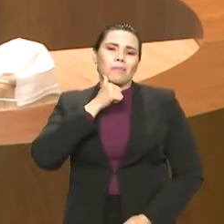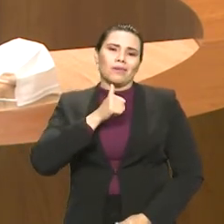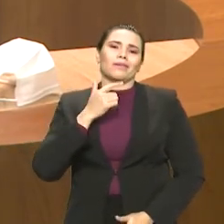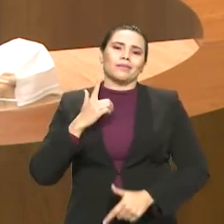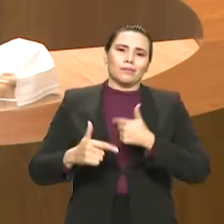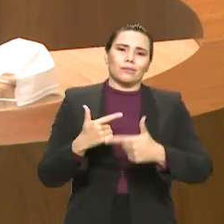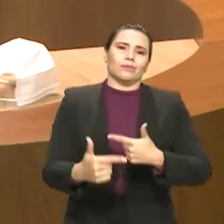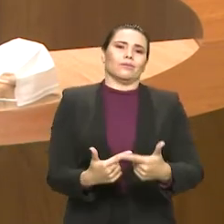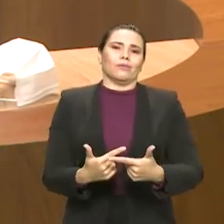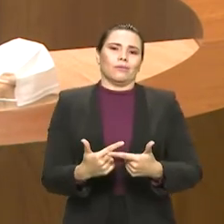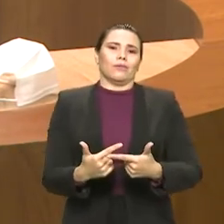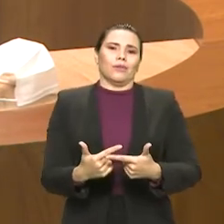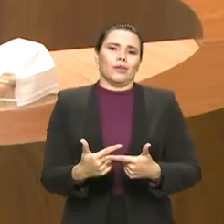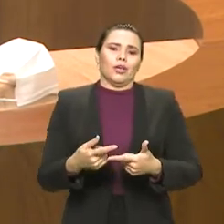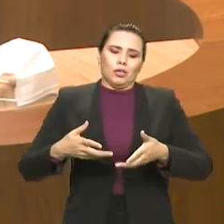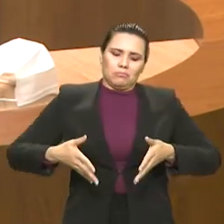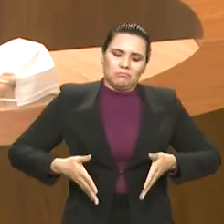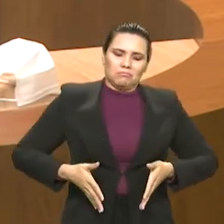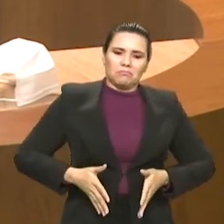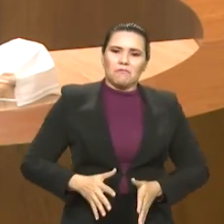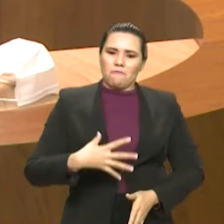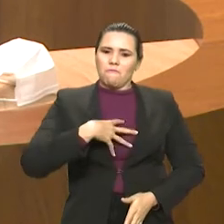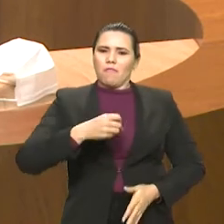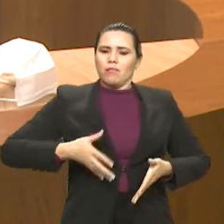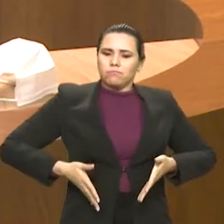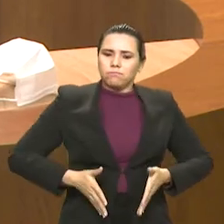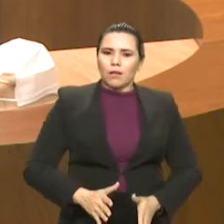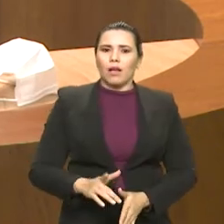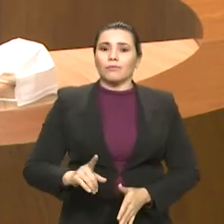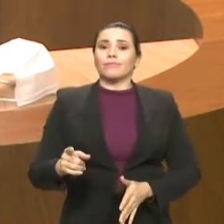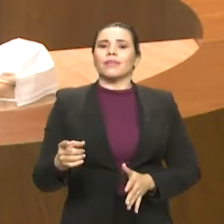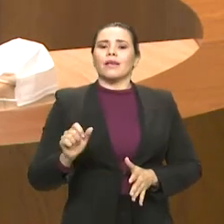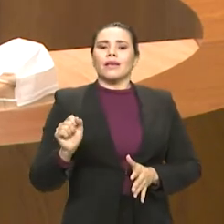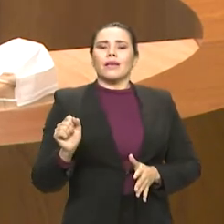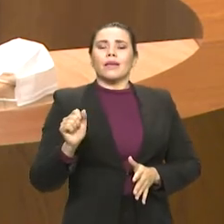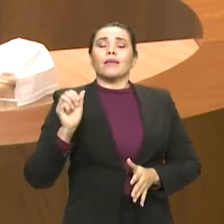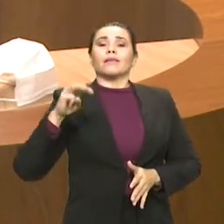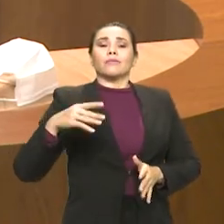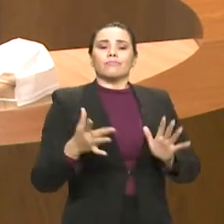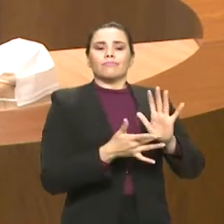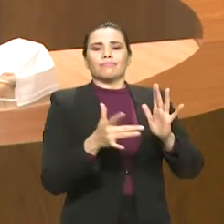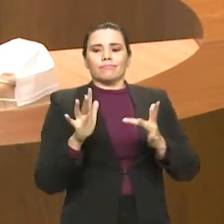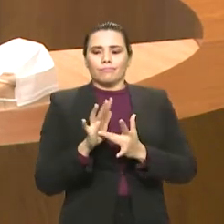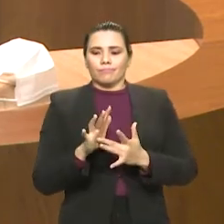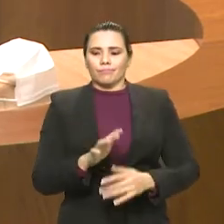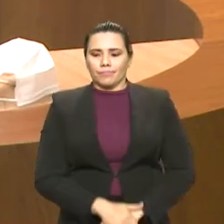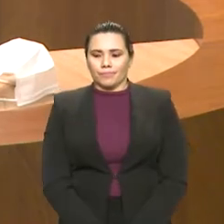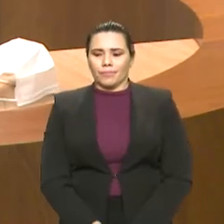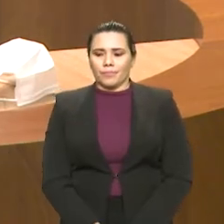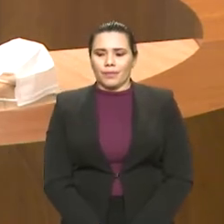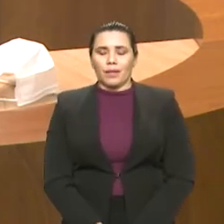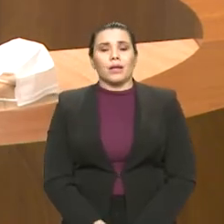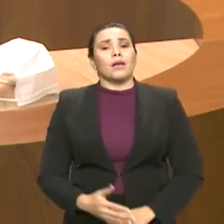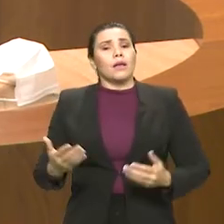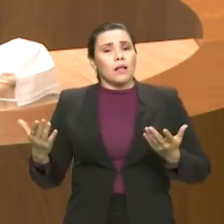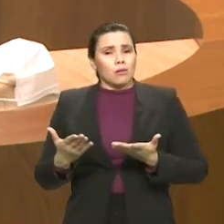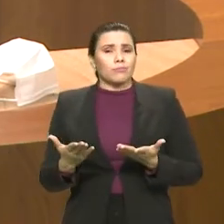humanidade. Há poucos dias, nós comemorávamos a conquista dos 90 anos do direito ao voto no